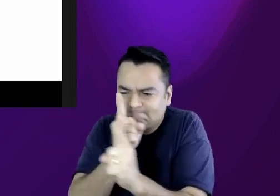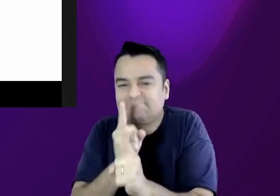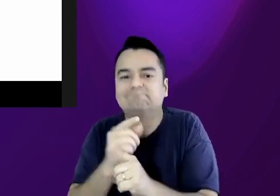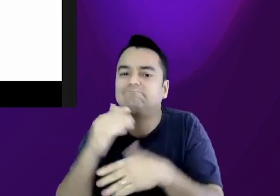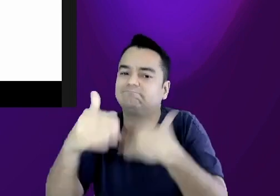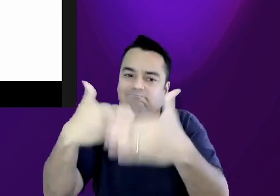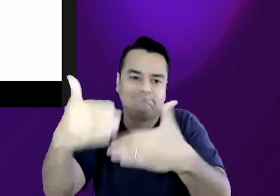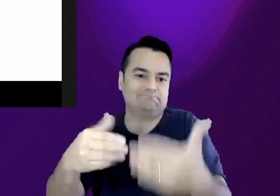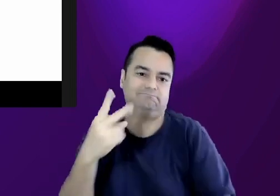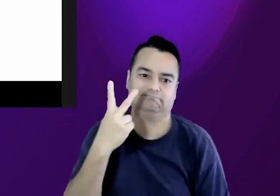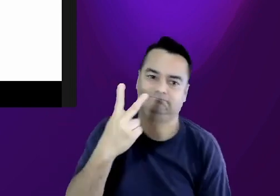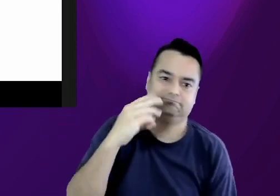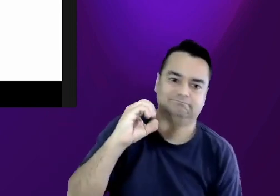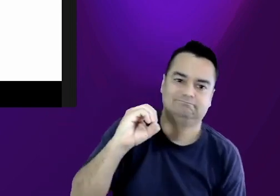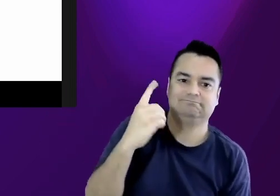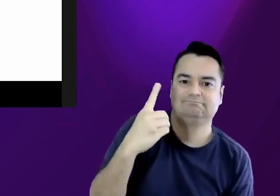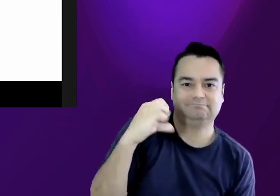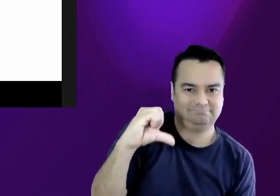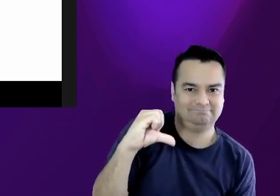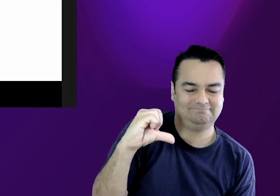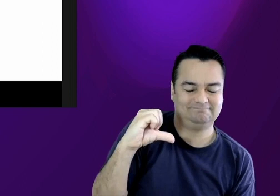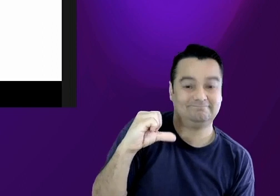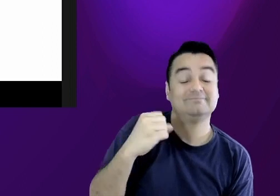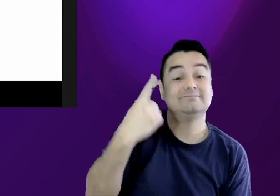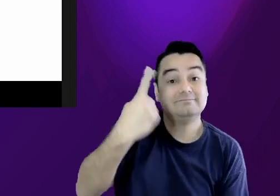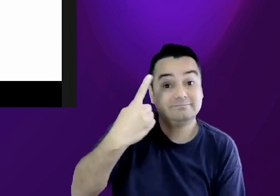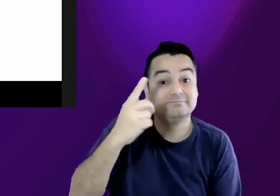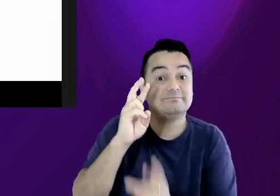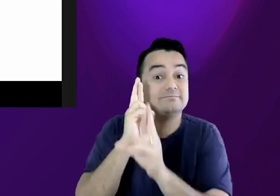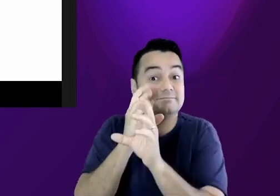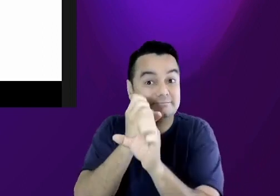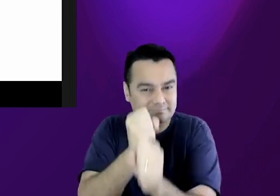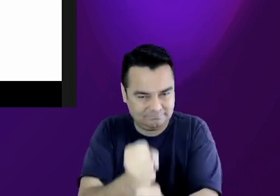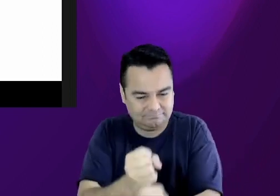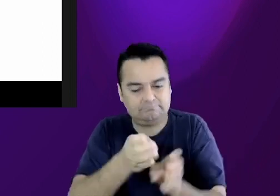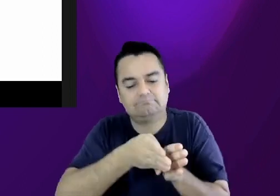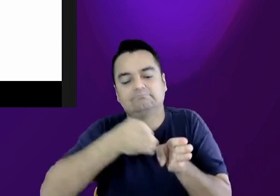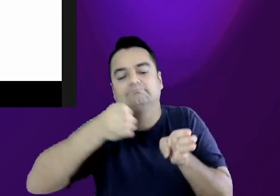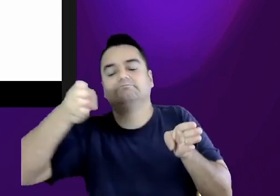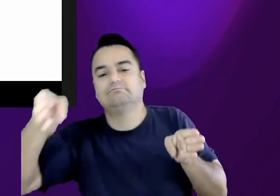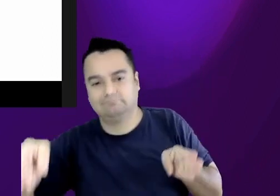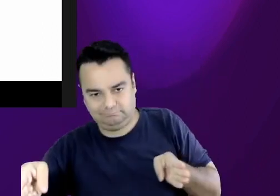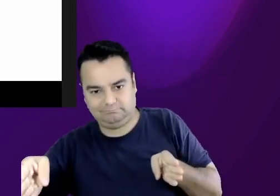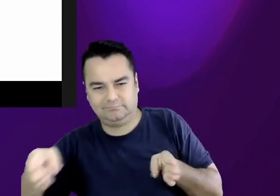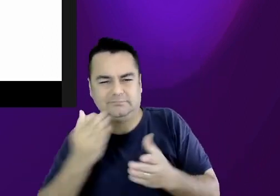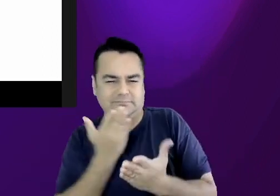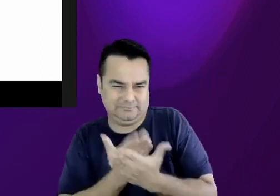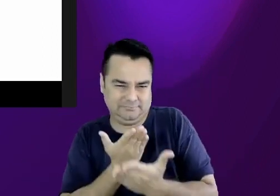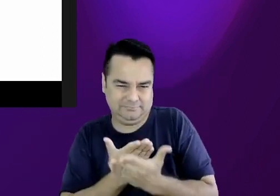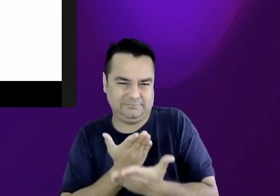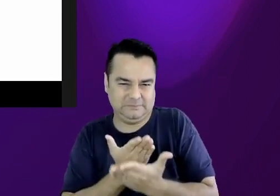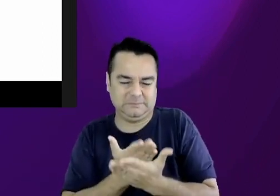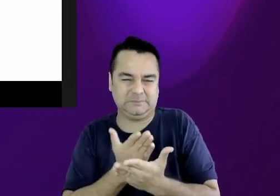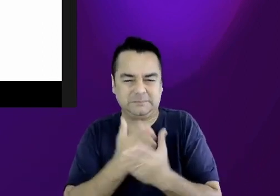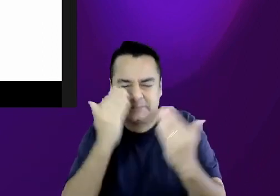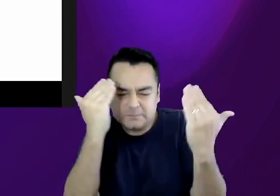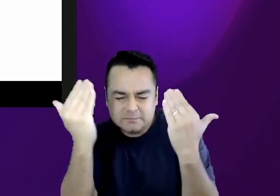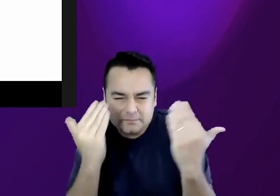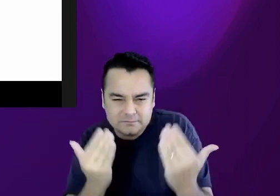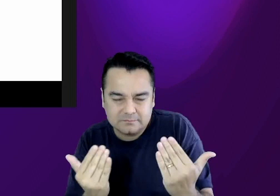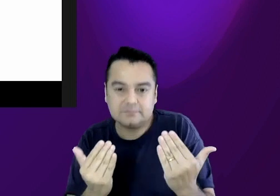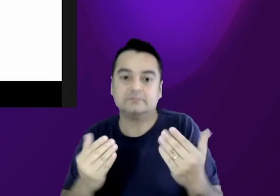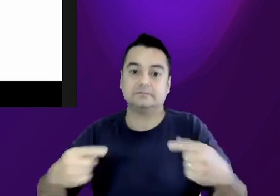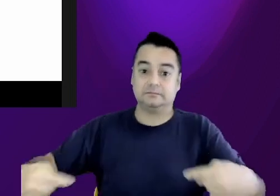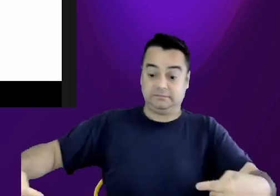recentemente. Então, o primeiro resultado de longo prazo de um estudo randomizado comparando gastrectomia laparoscópica com